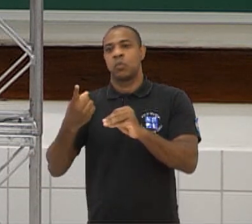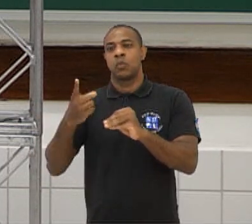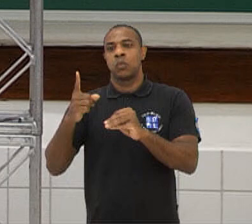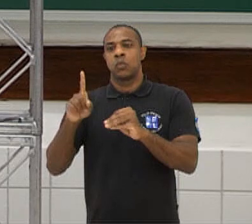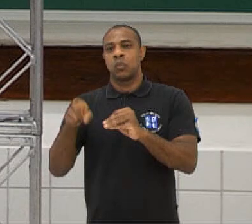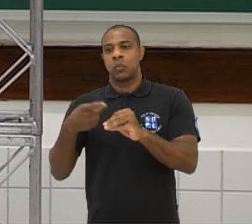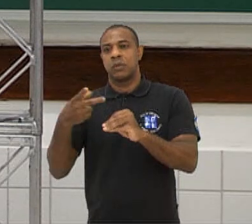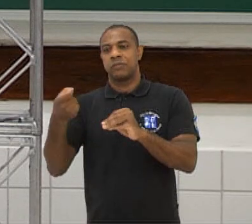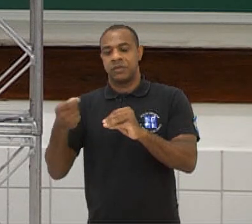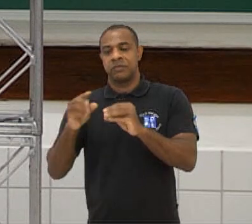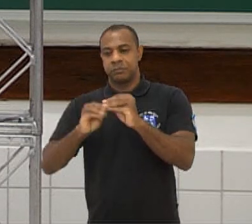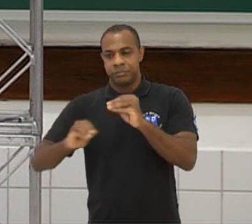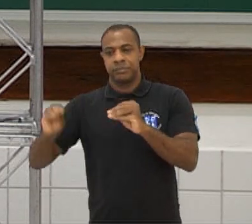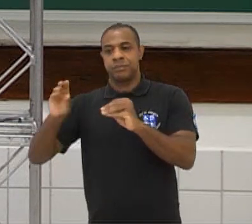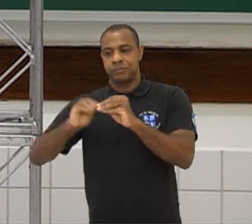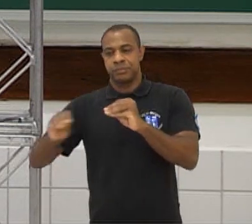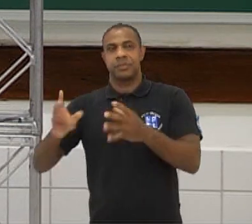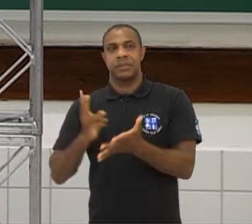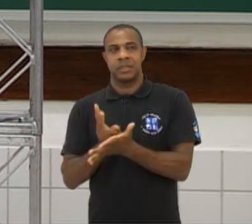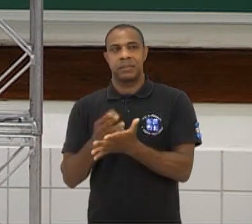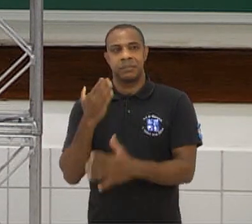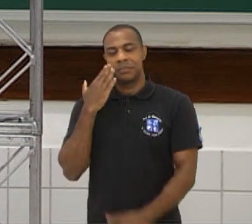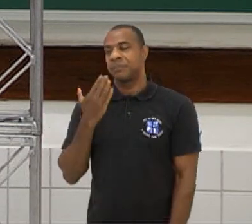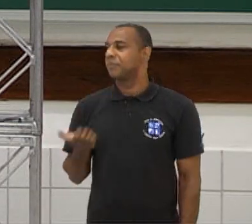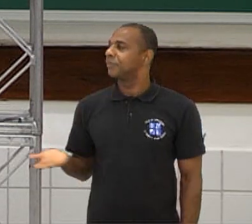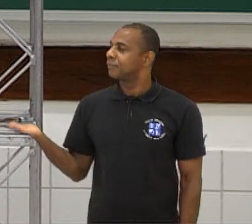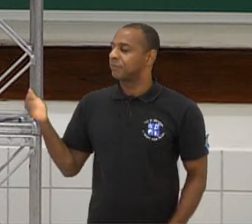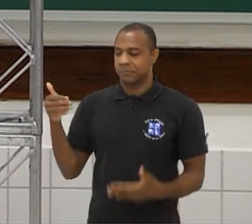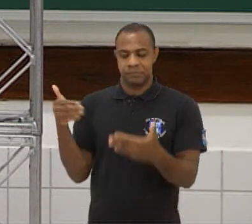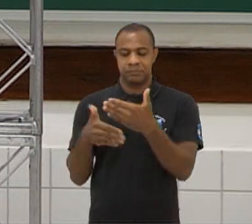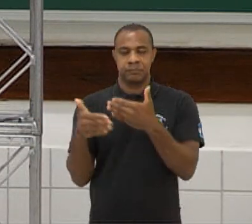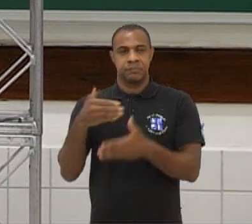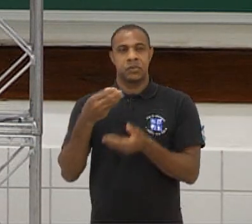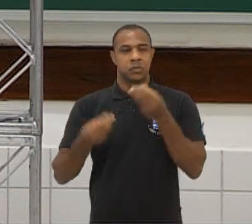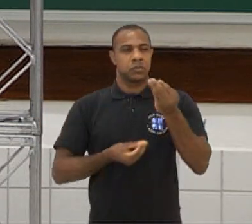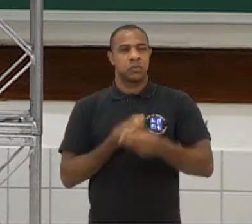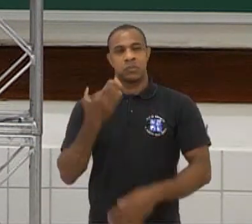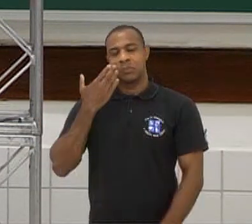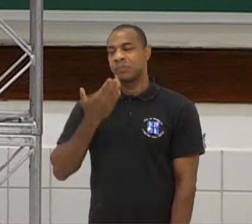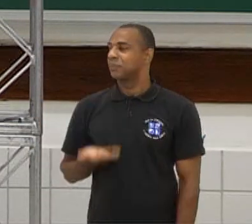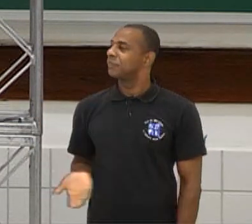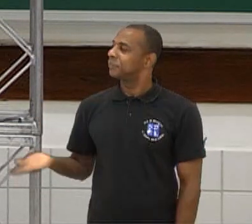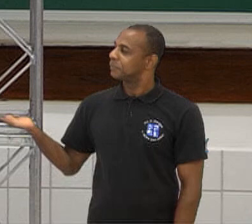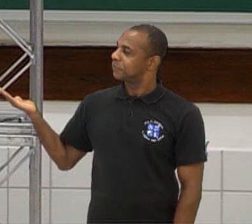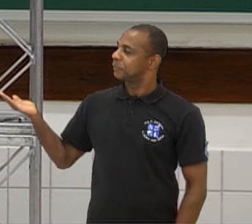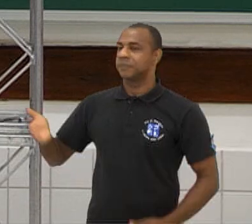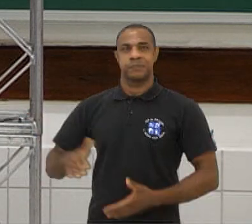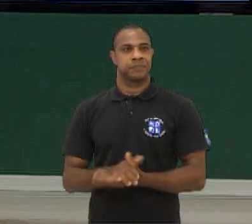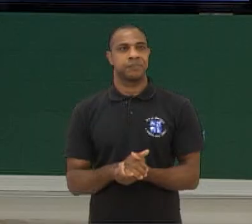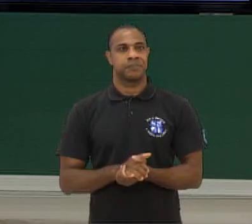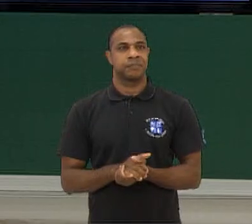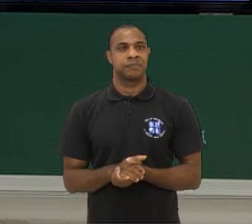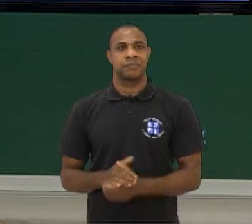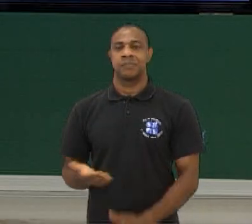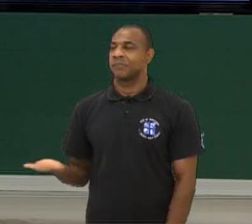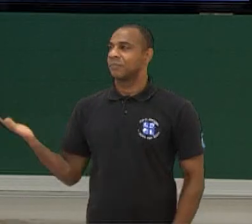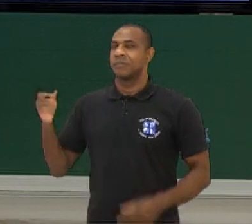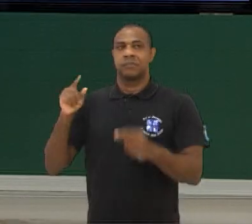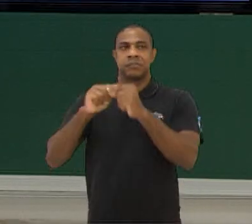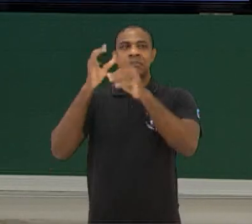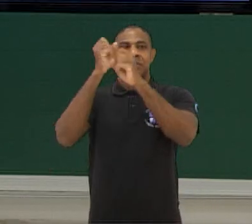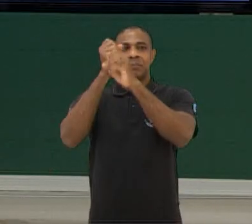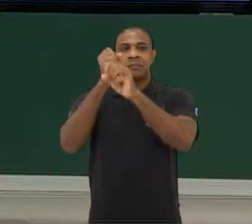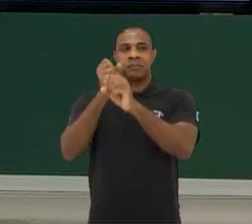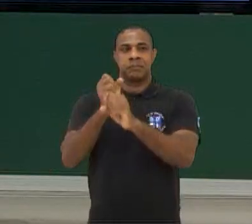a resposta é 6 transferências. Vamos dar uma olhada aqui no slide, só para a gente confirmar? Então, aqui, ó. Então, ó, fiz as